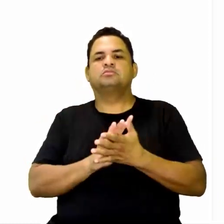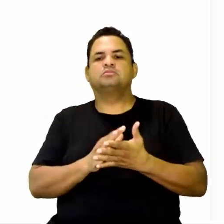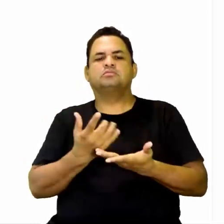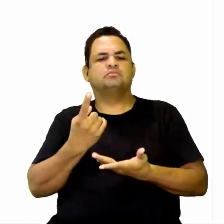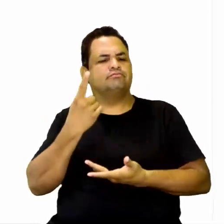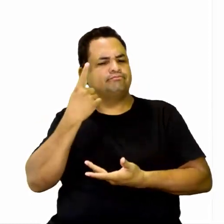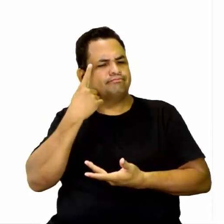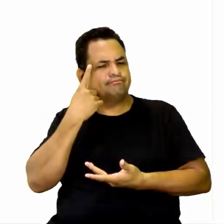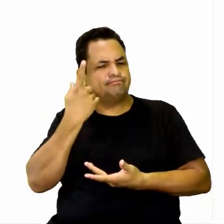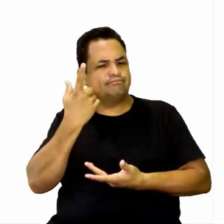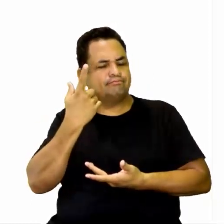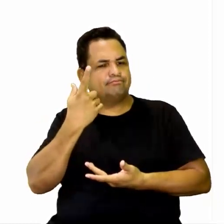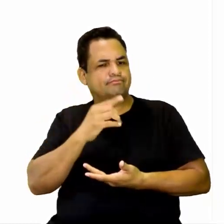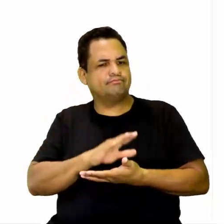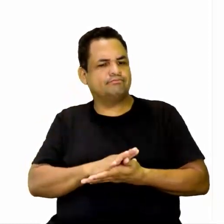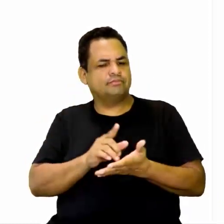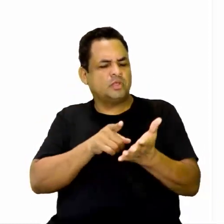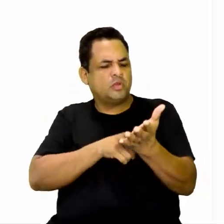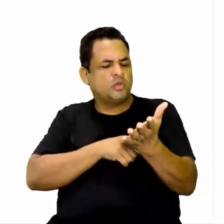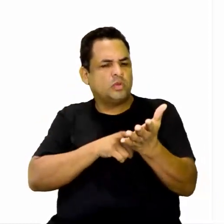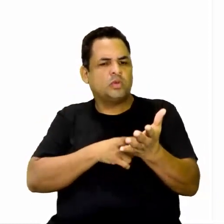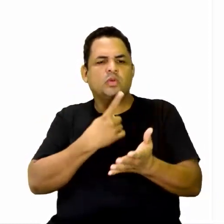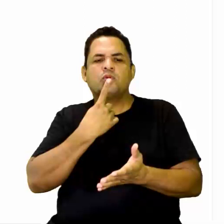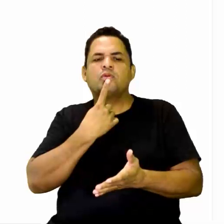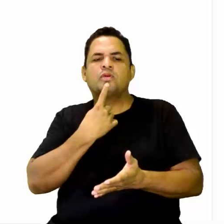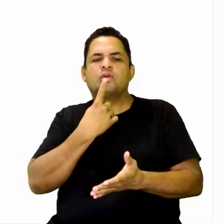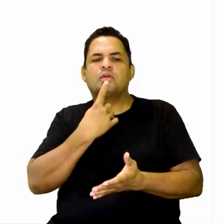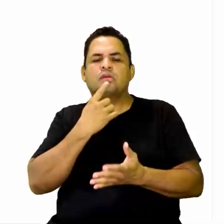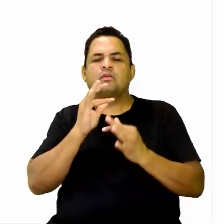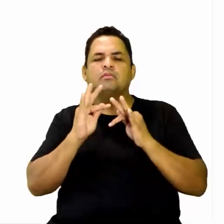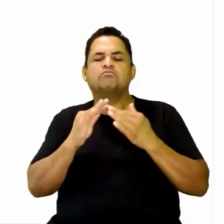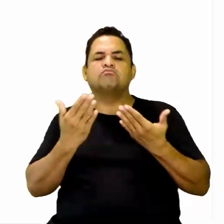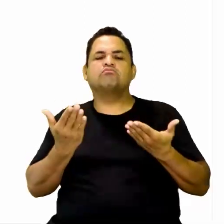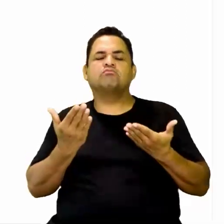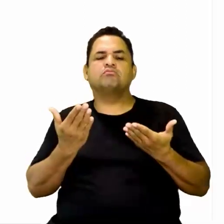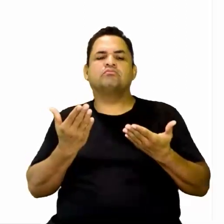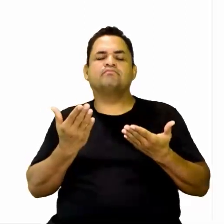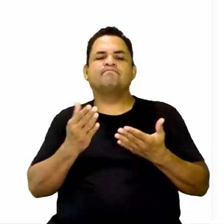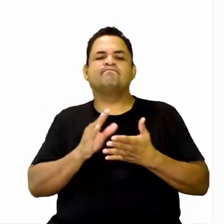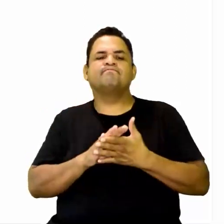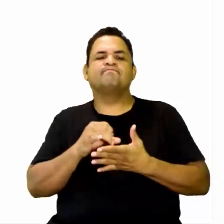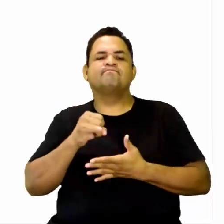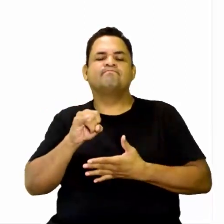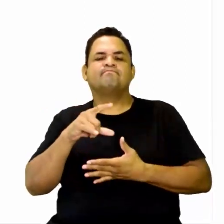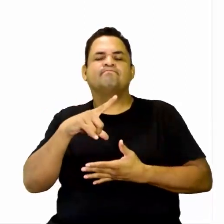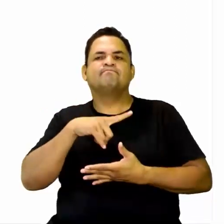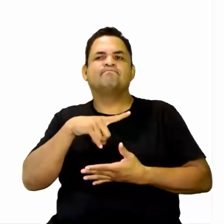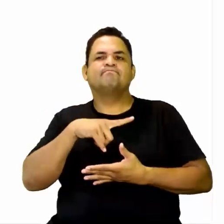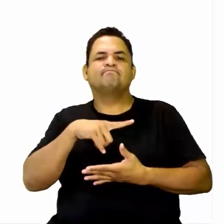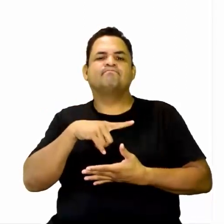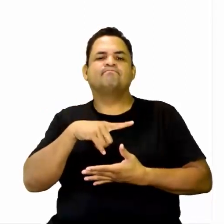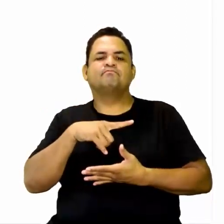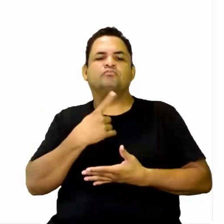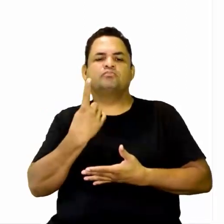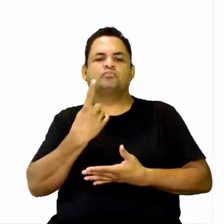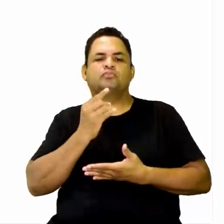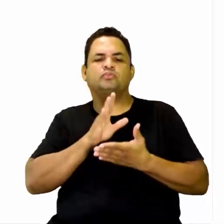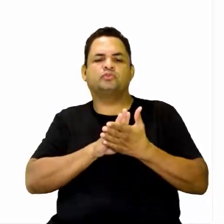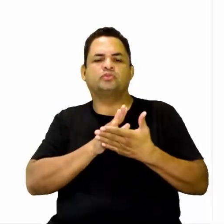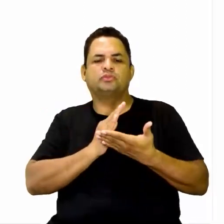vendo. E o sangue, afinal, será que ele tem uma única